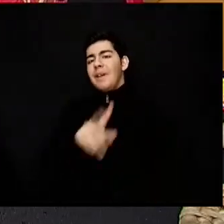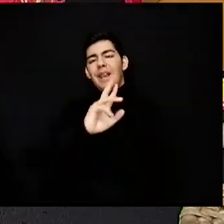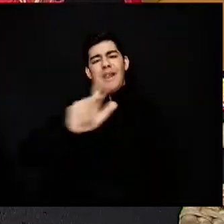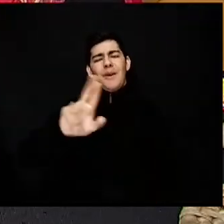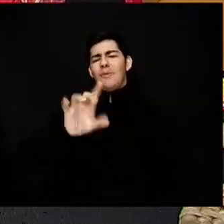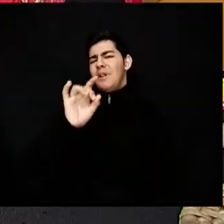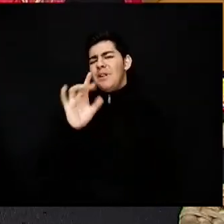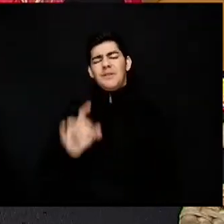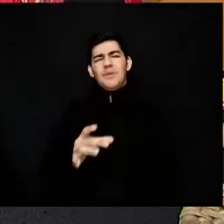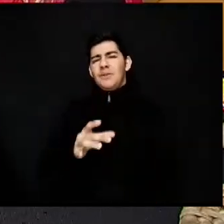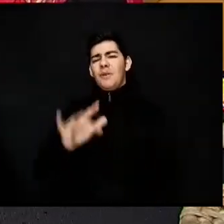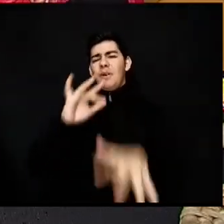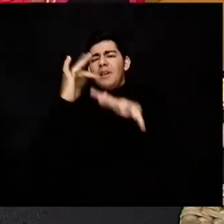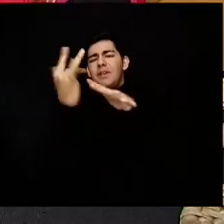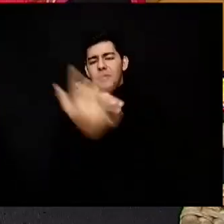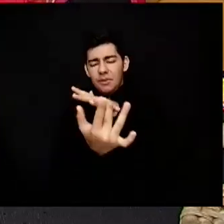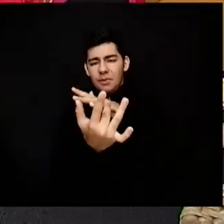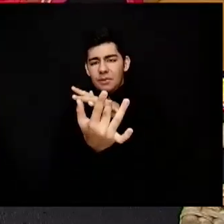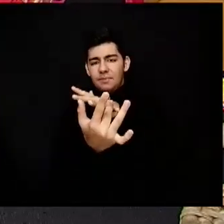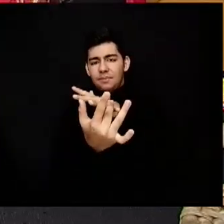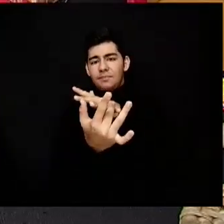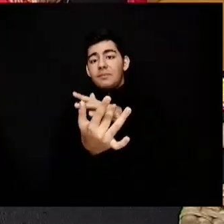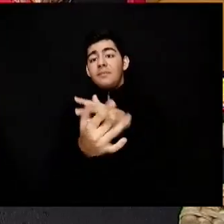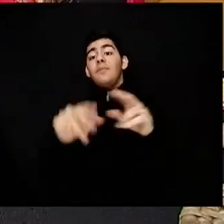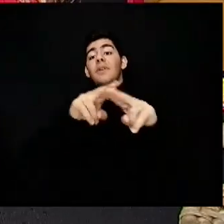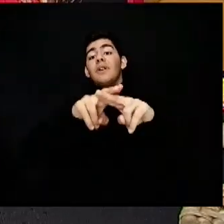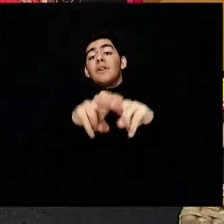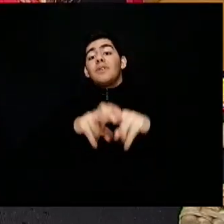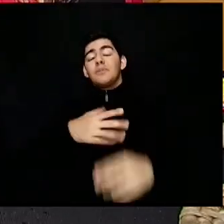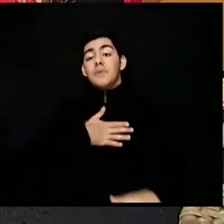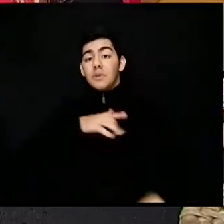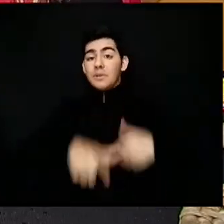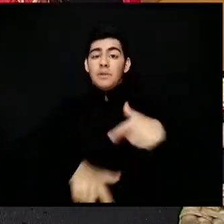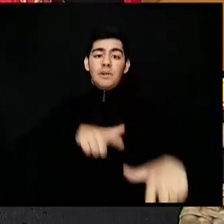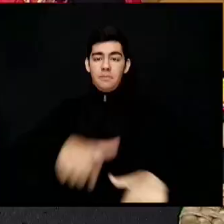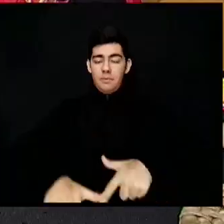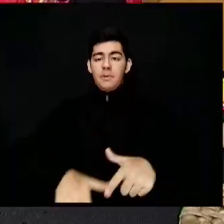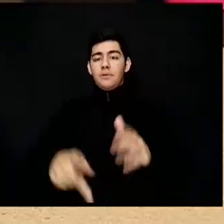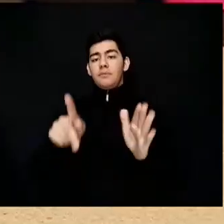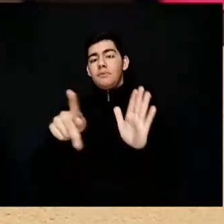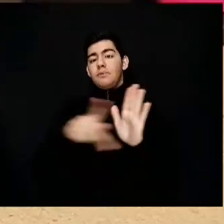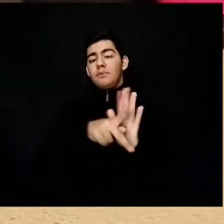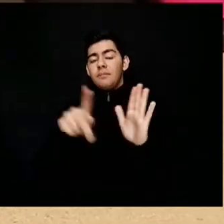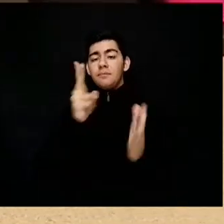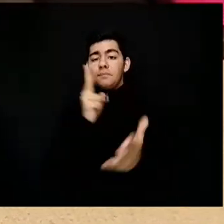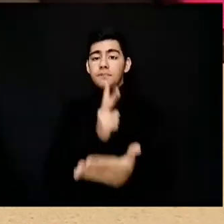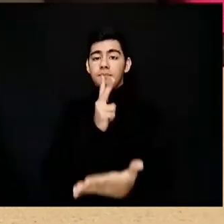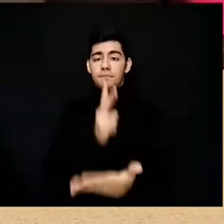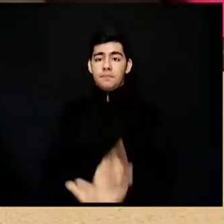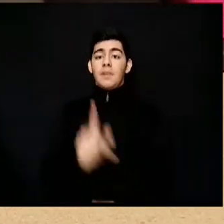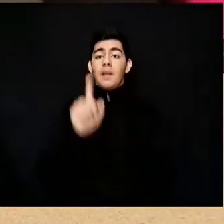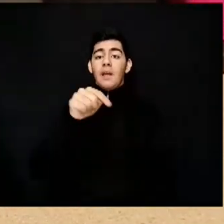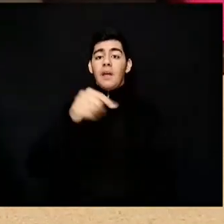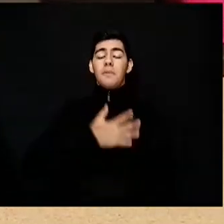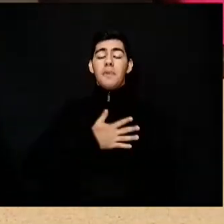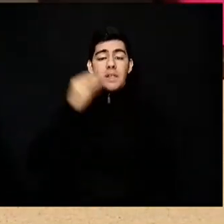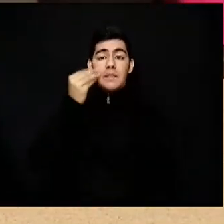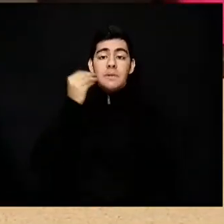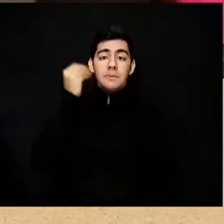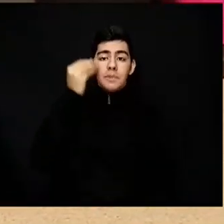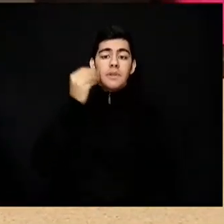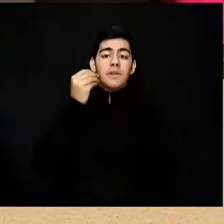é isso. É uma identidade. Exatamente, mesmo, uma né? experiência. É isso, uma experiência